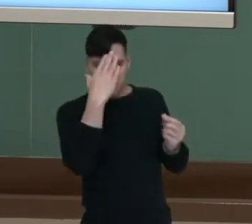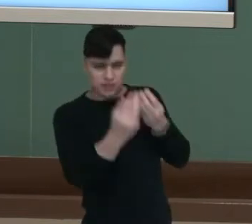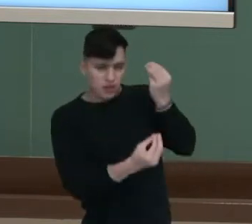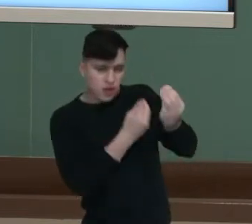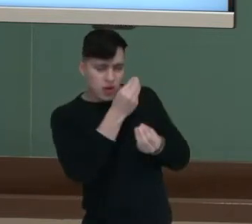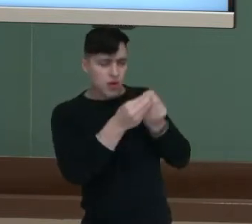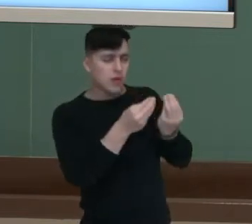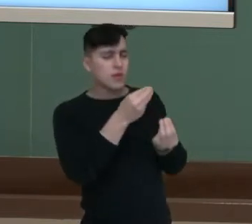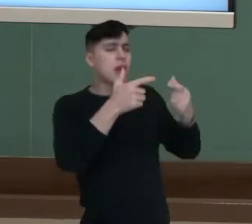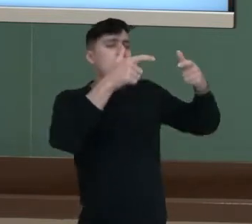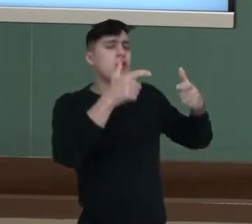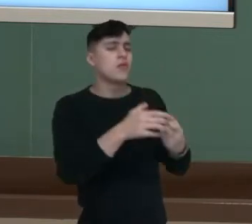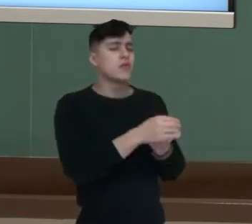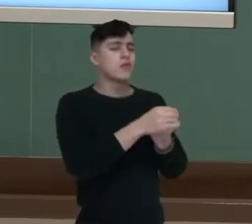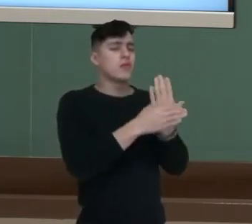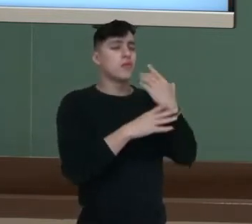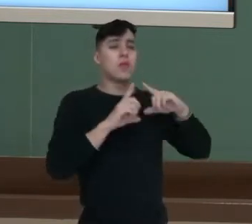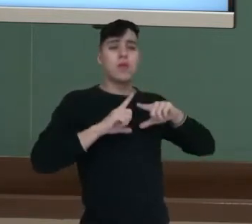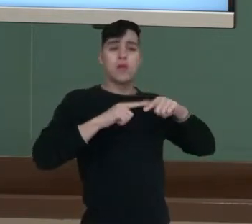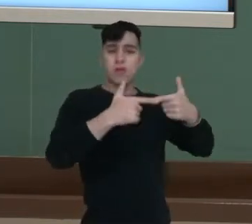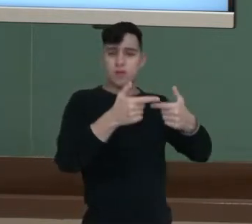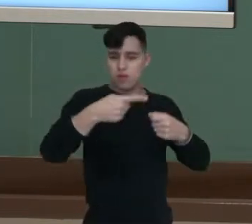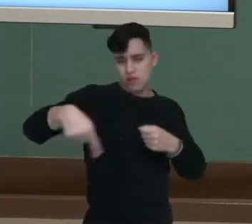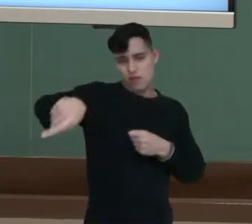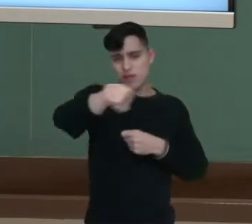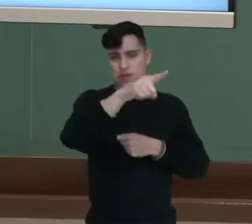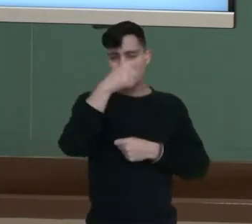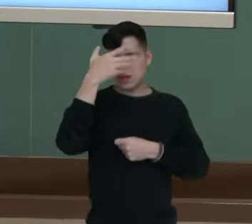como e onde surgiu as lutas? Sabe?